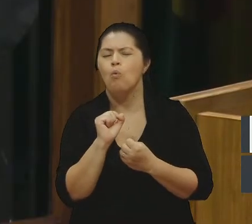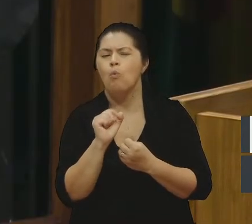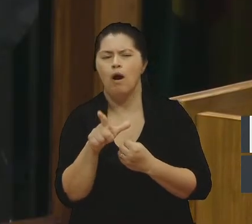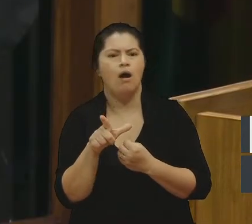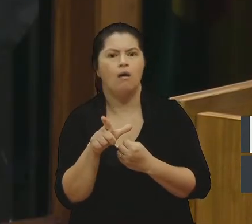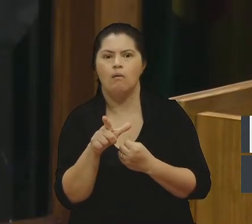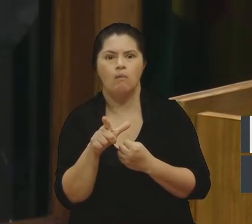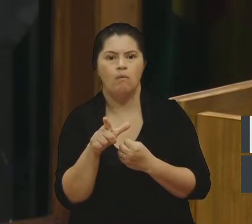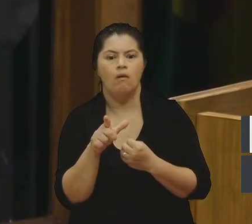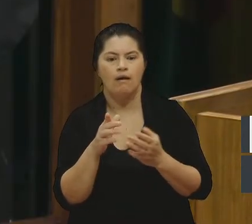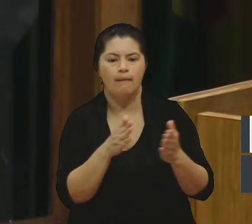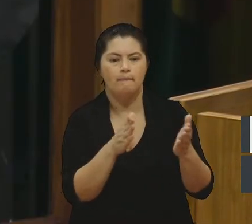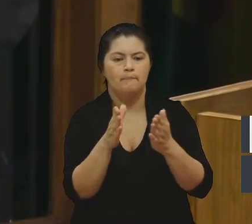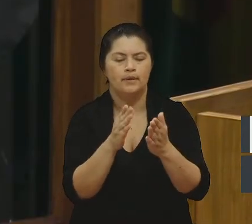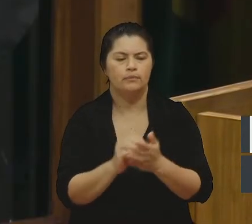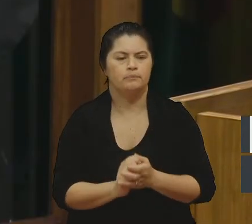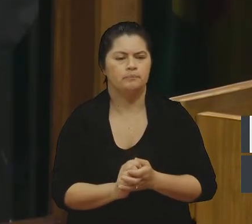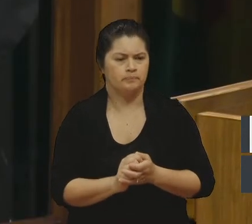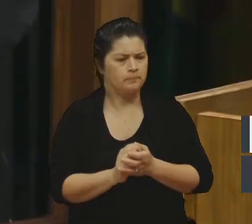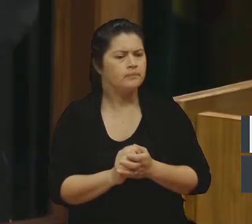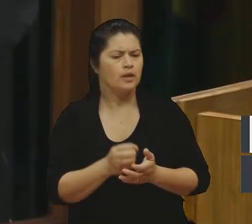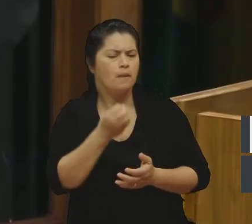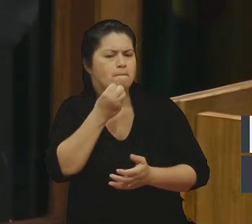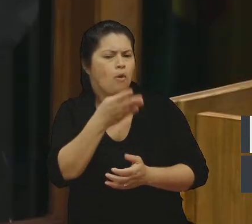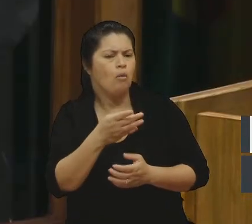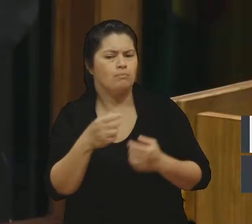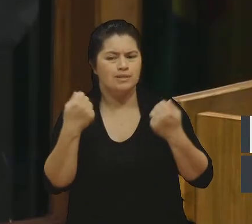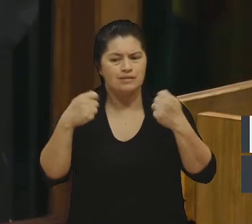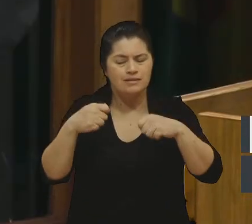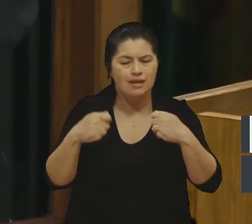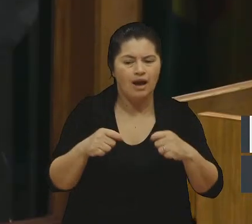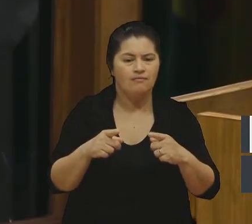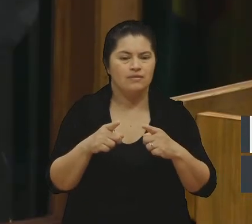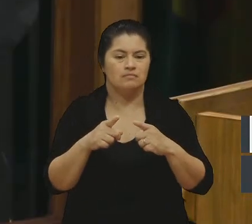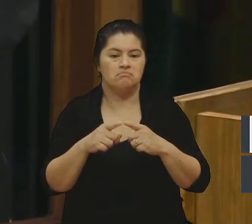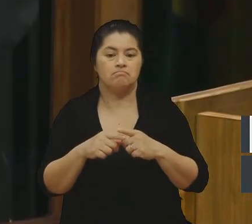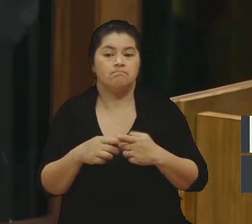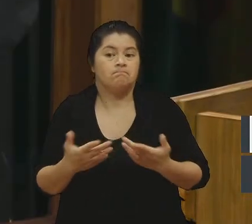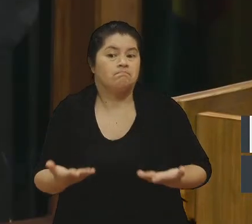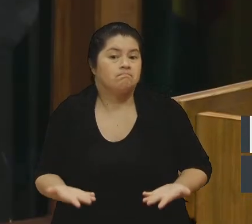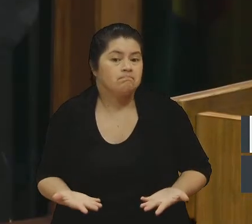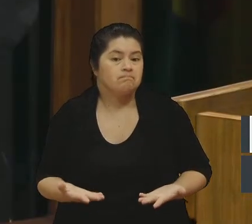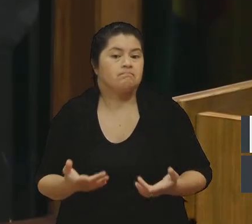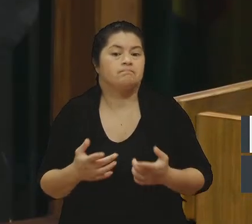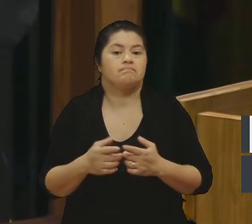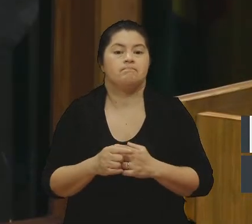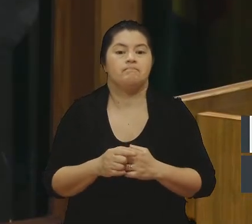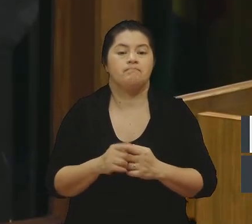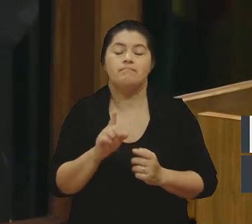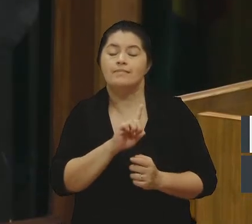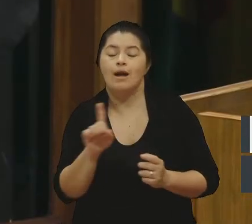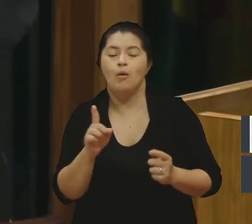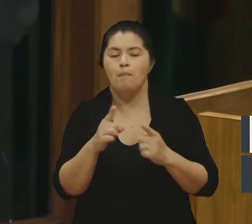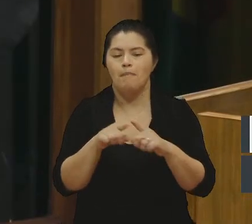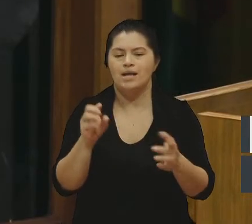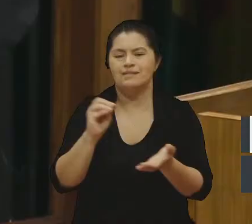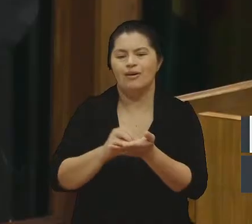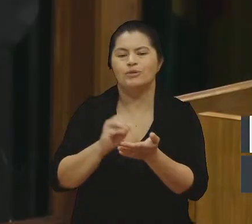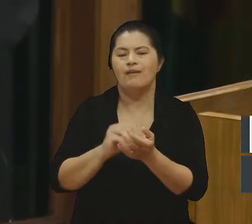Foi bom? Foi bom. Precisava? Provavelmente não. Mas faltava o quê?